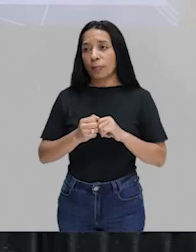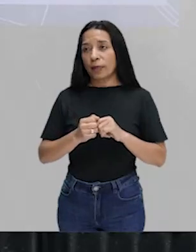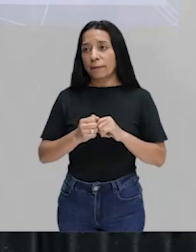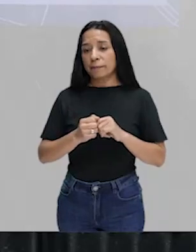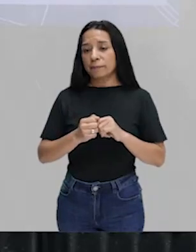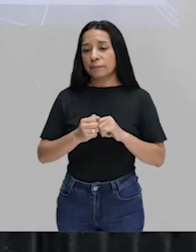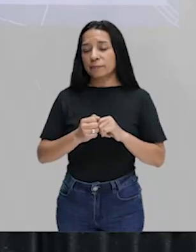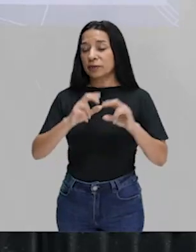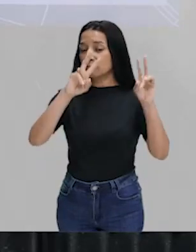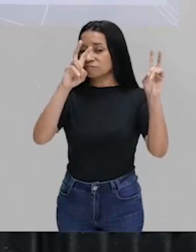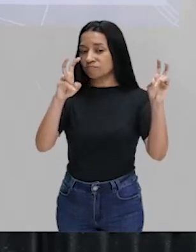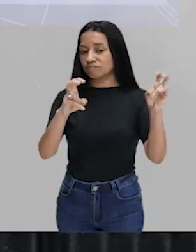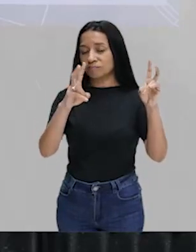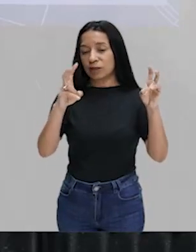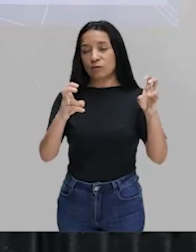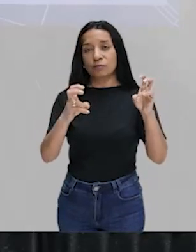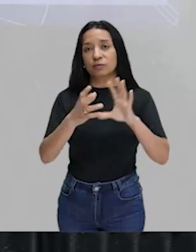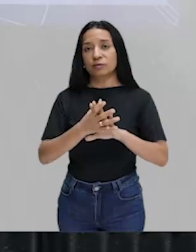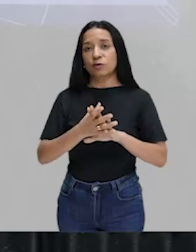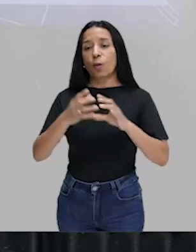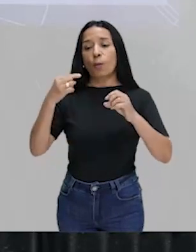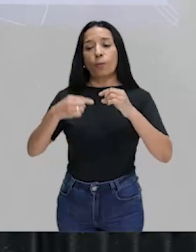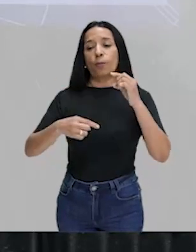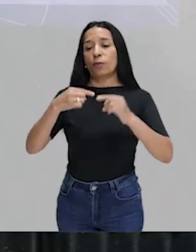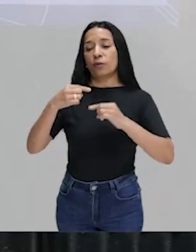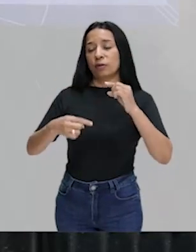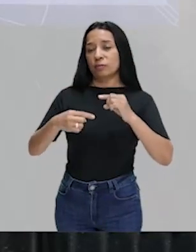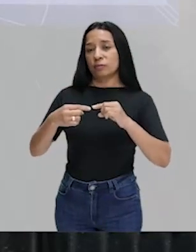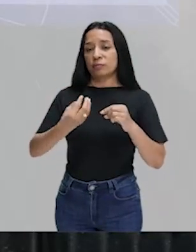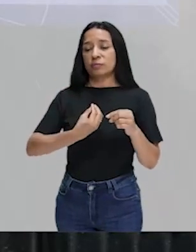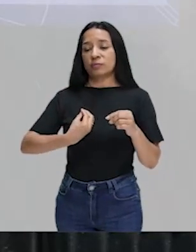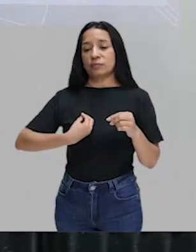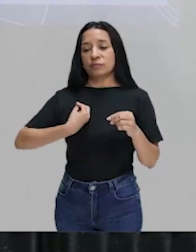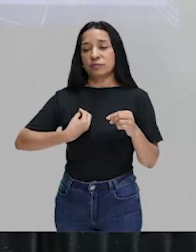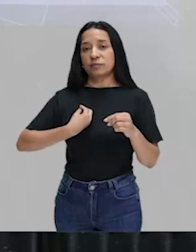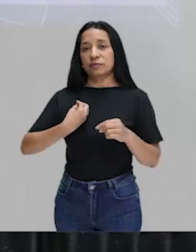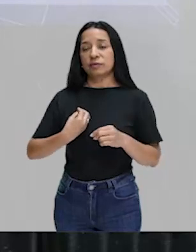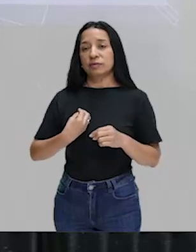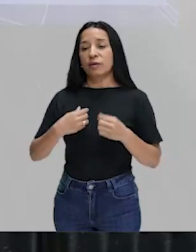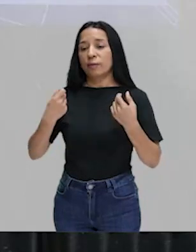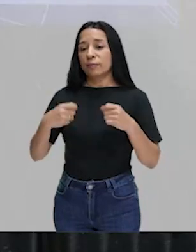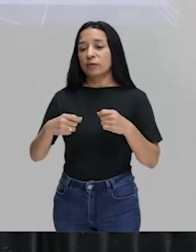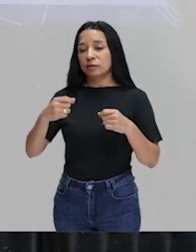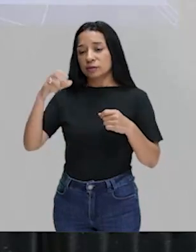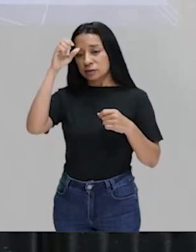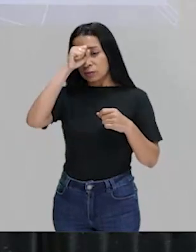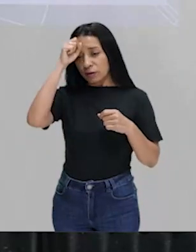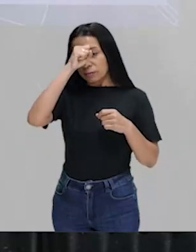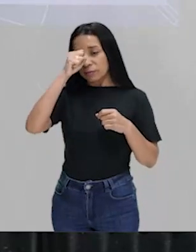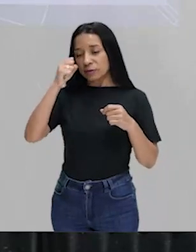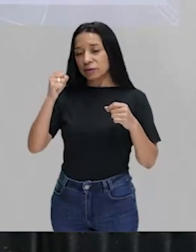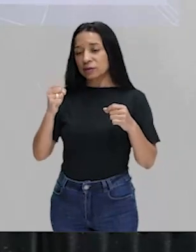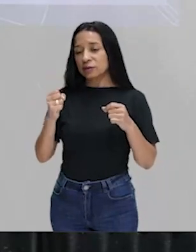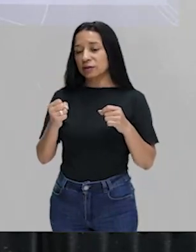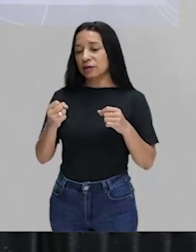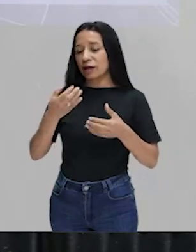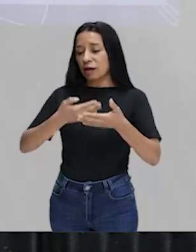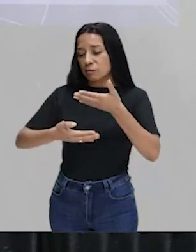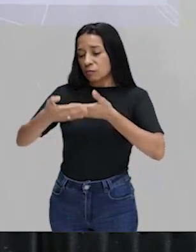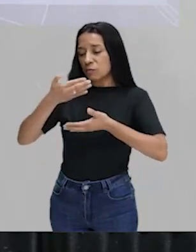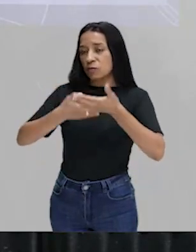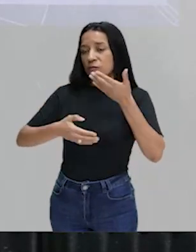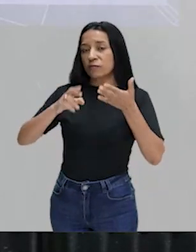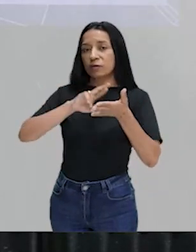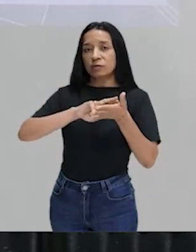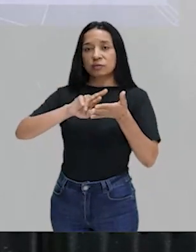N temas, né? Temas aí polêmicos que nós temos vivido. As pessoas têm que aprender a conviver com o diferente, porque nós não